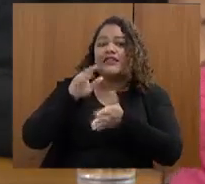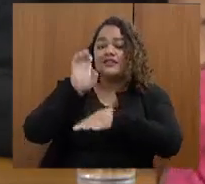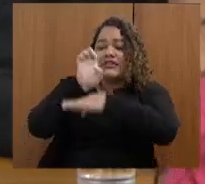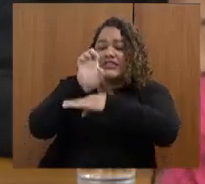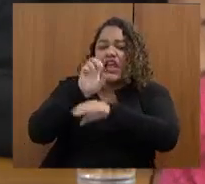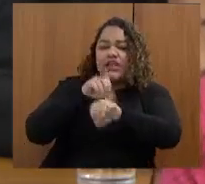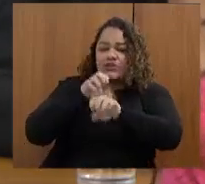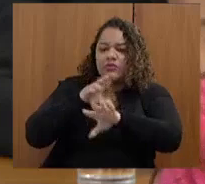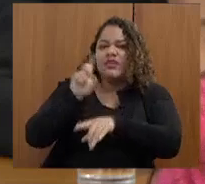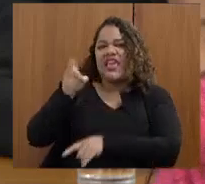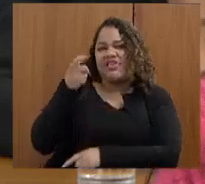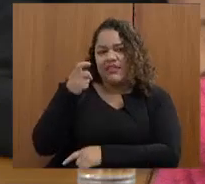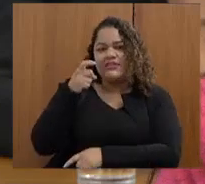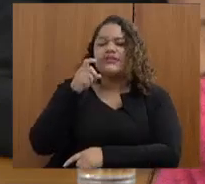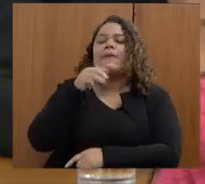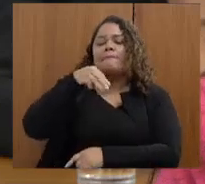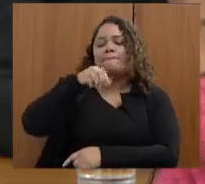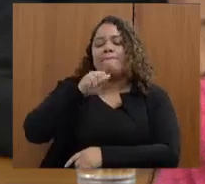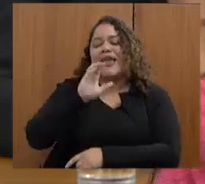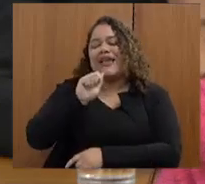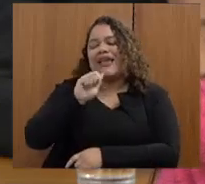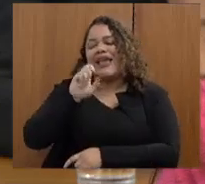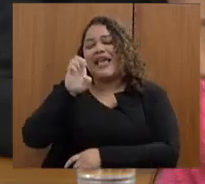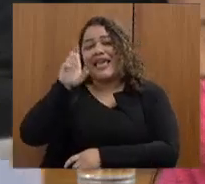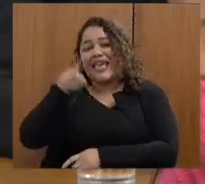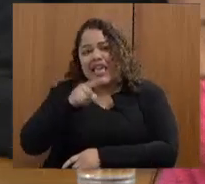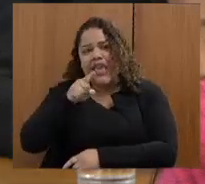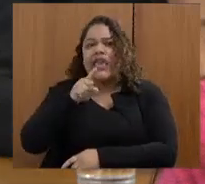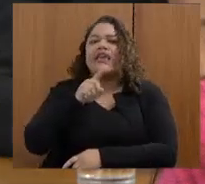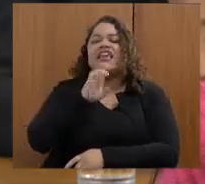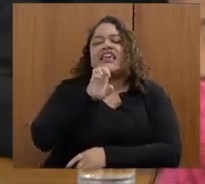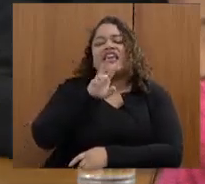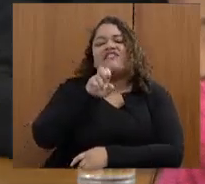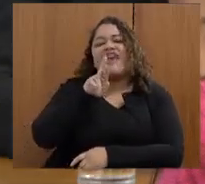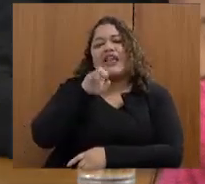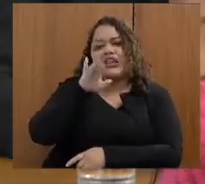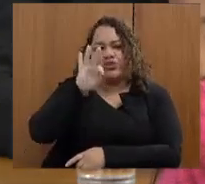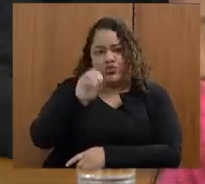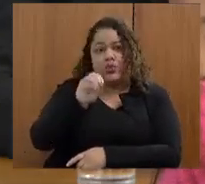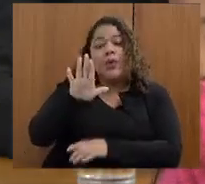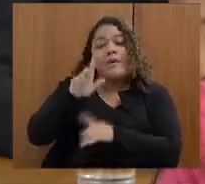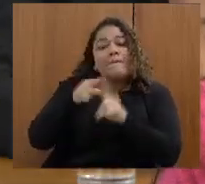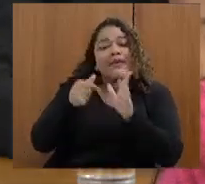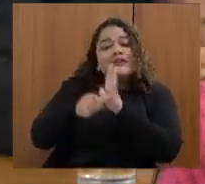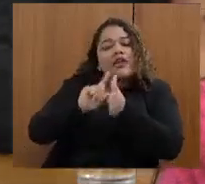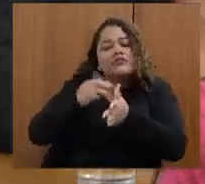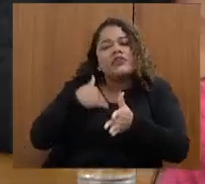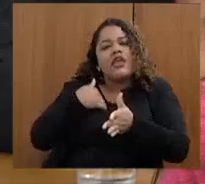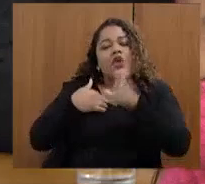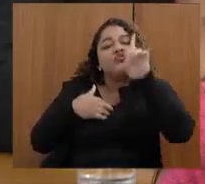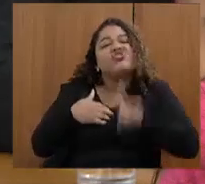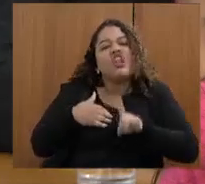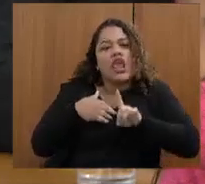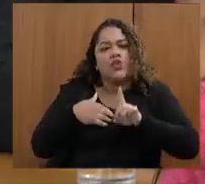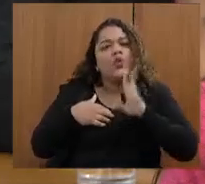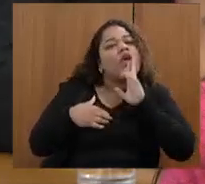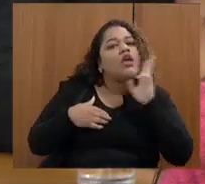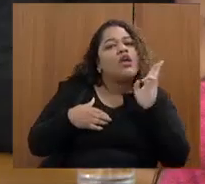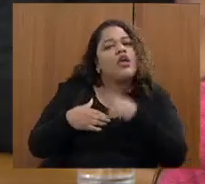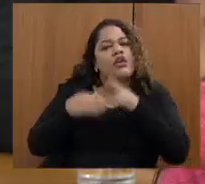dado Macaé Evaristo mas antes disso eu tenho direito a minha réplica e vou trazer aqui algumas questões